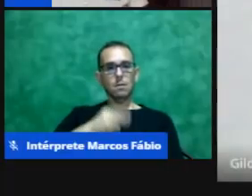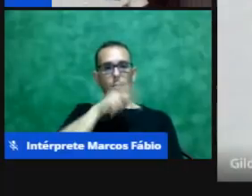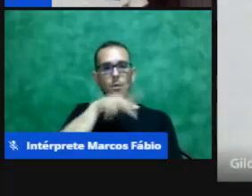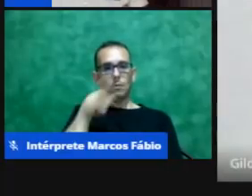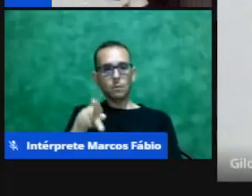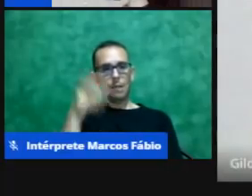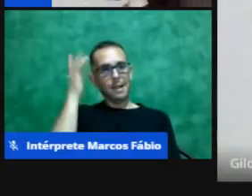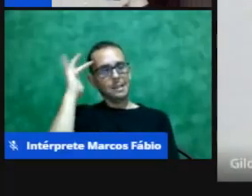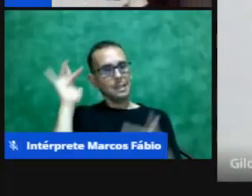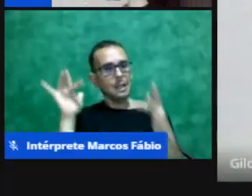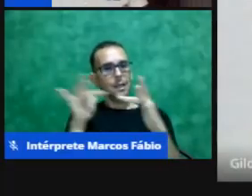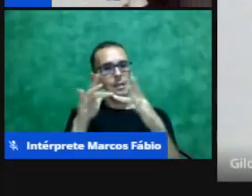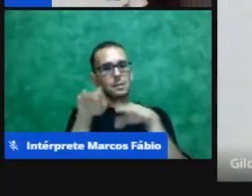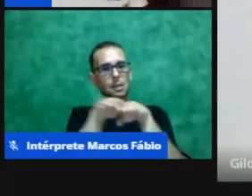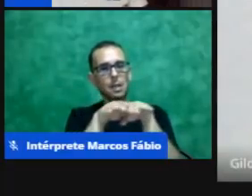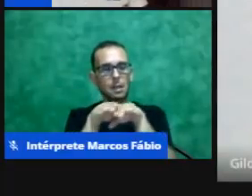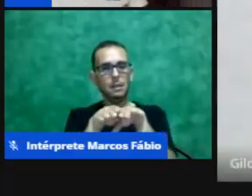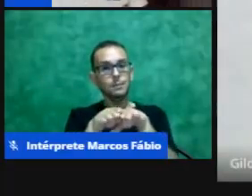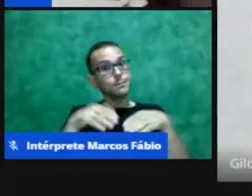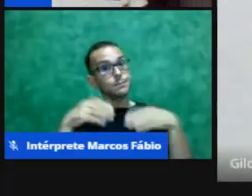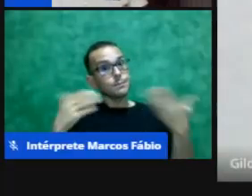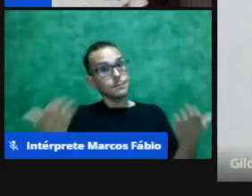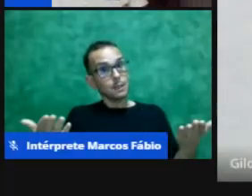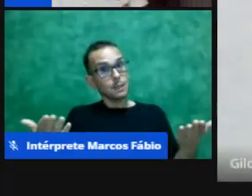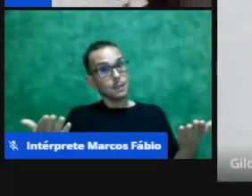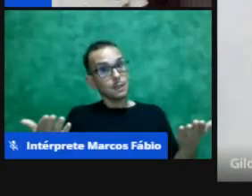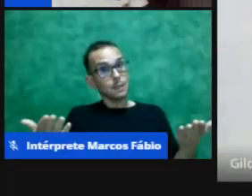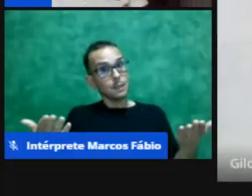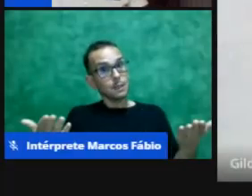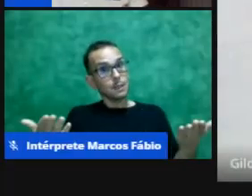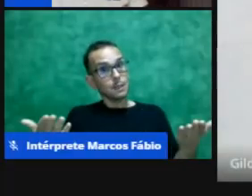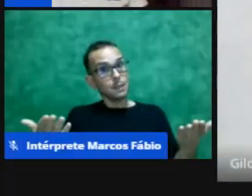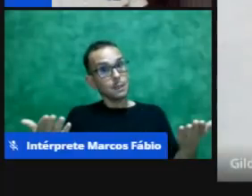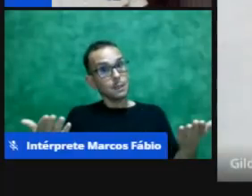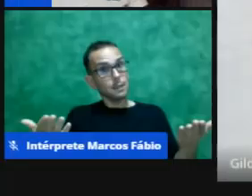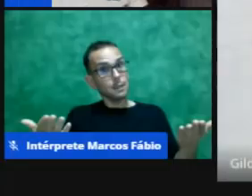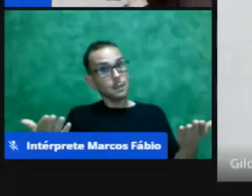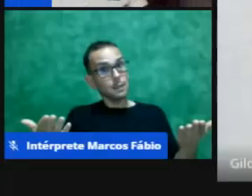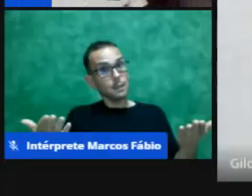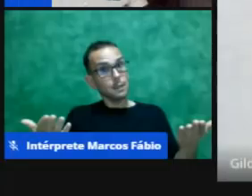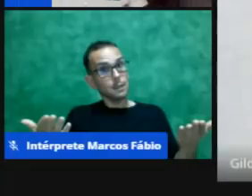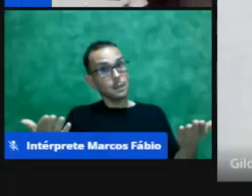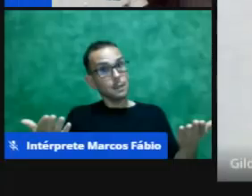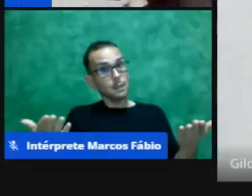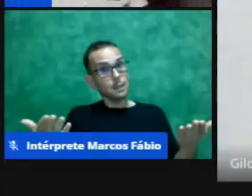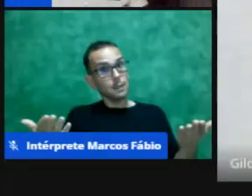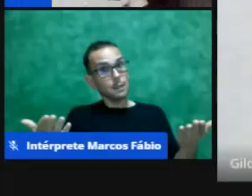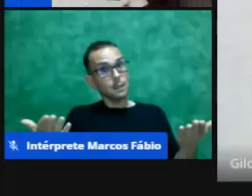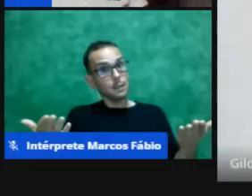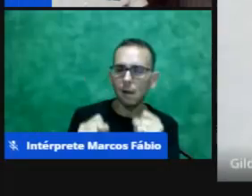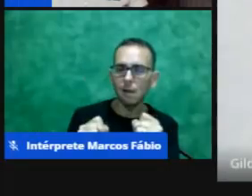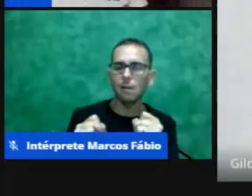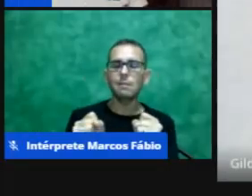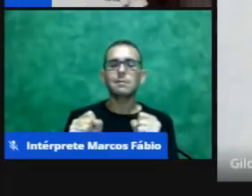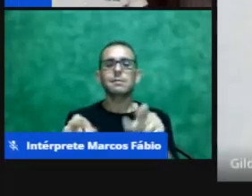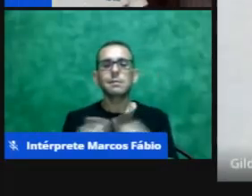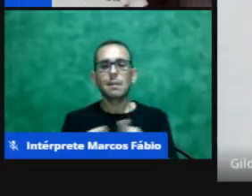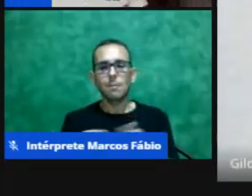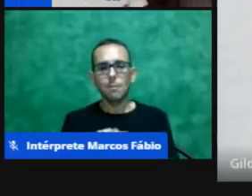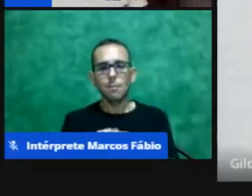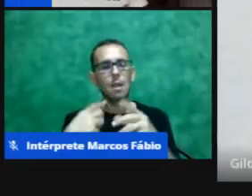achar esse ponto de equilíbrio. Enfim, também depois, caso possam, né, eu vou estar